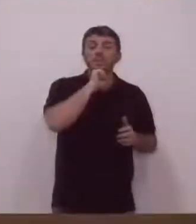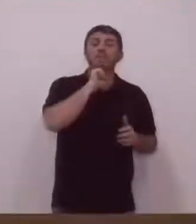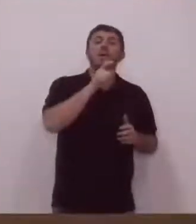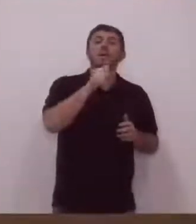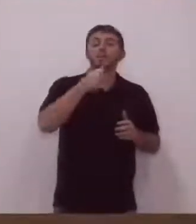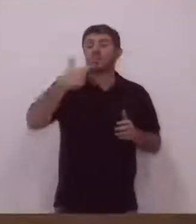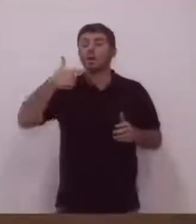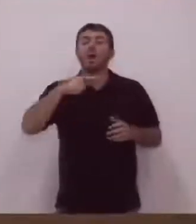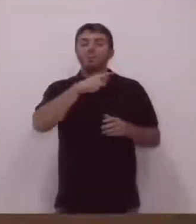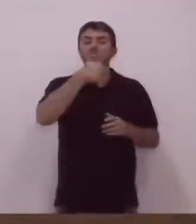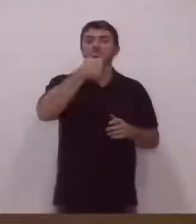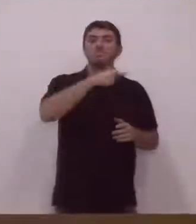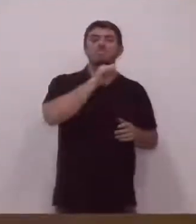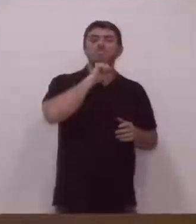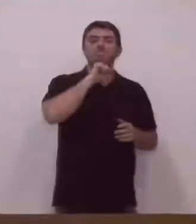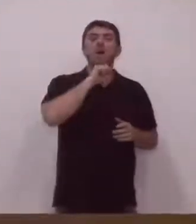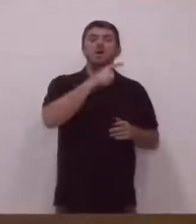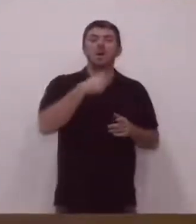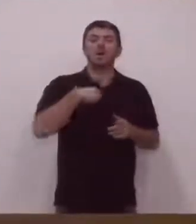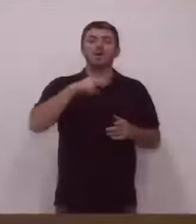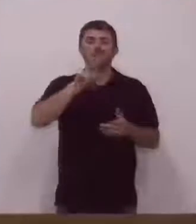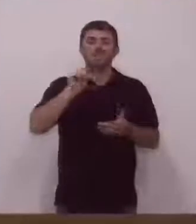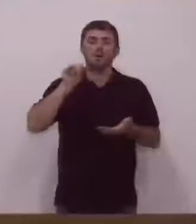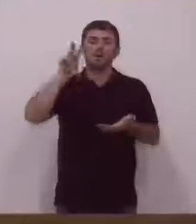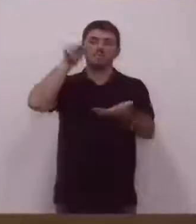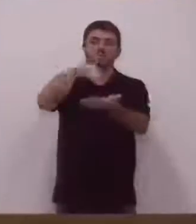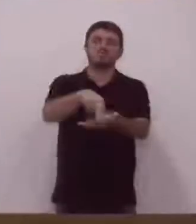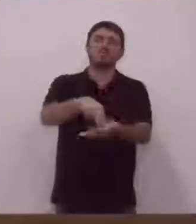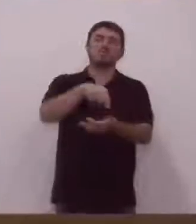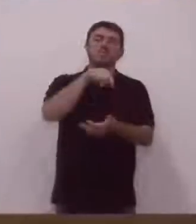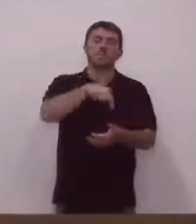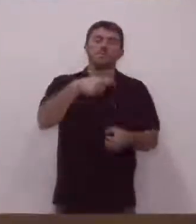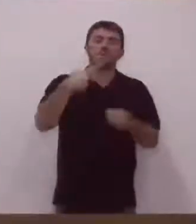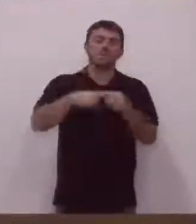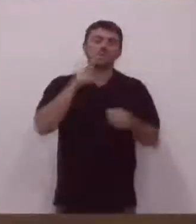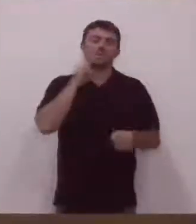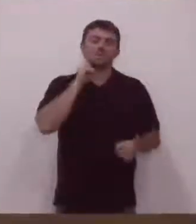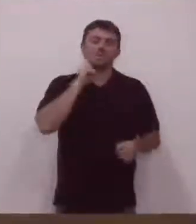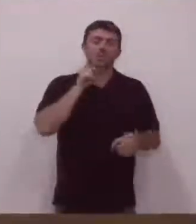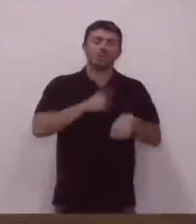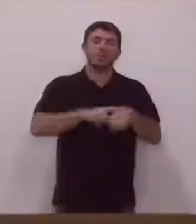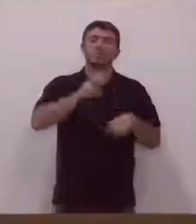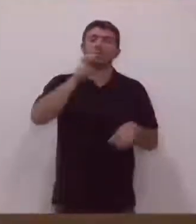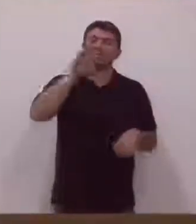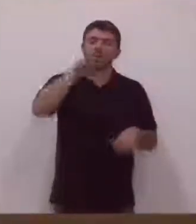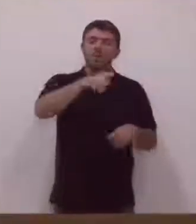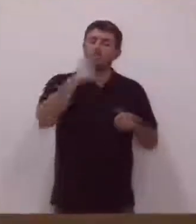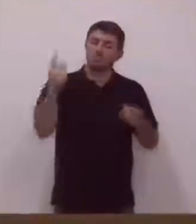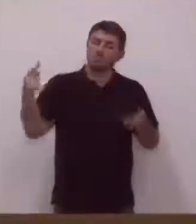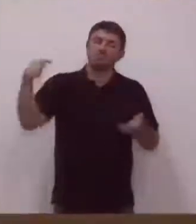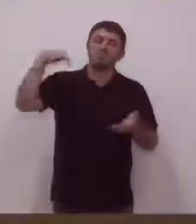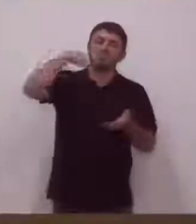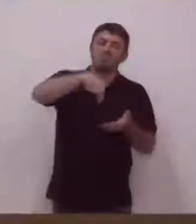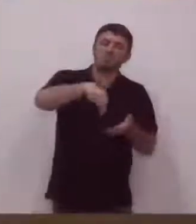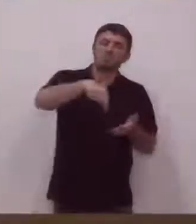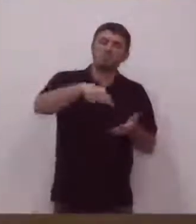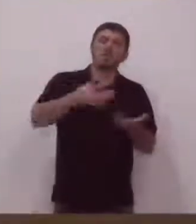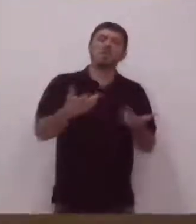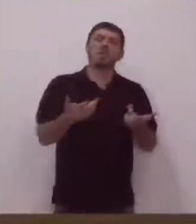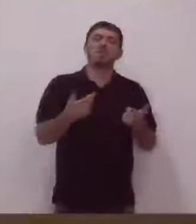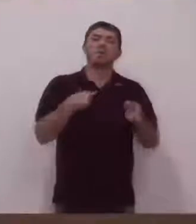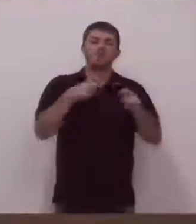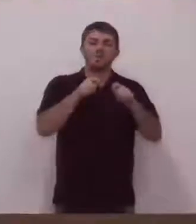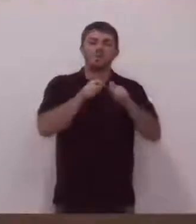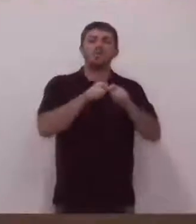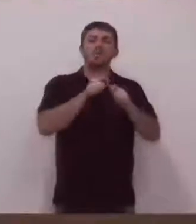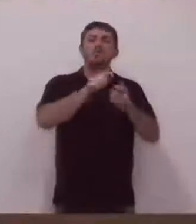prontamente Edu, estarei em Vinhedo às 17 horas, então fiquei tranquilo, veio até o gabinete, teve a